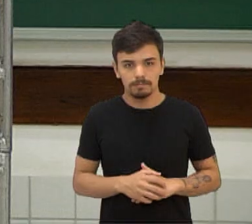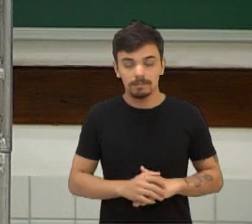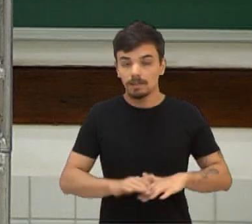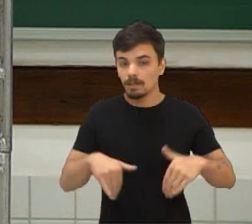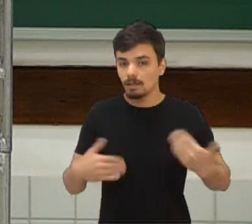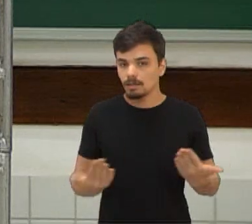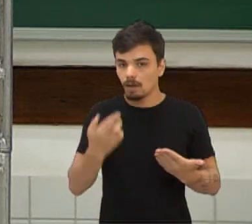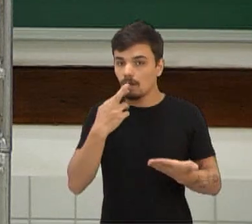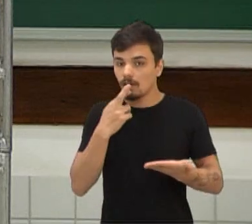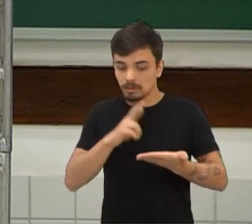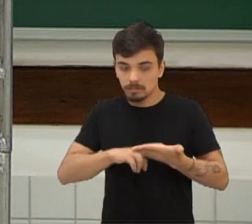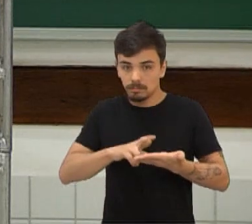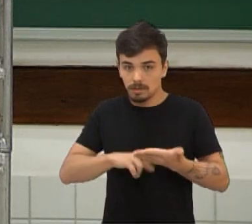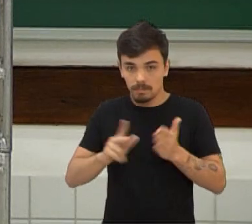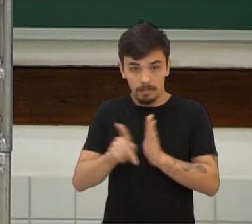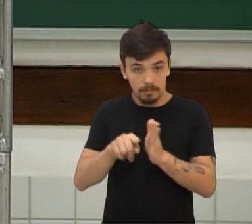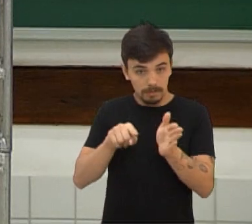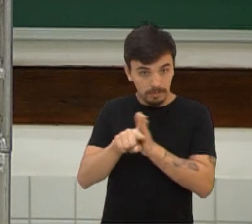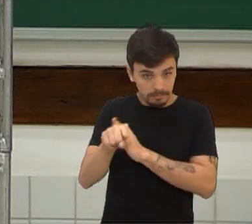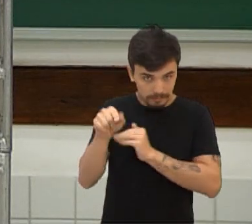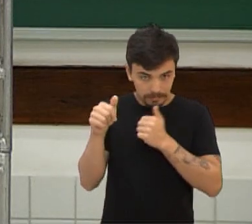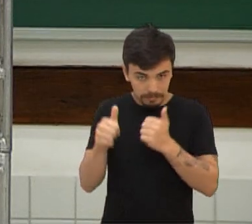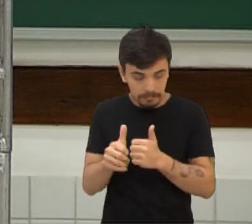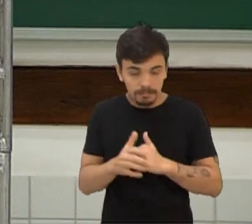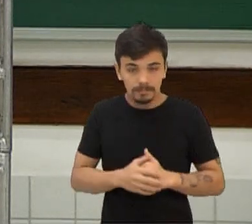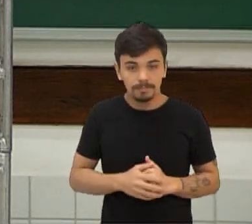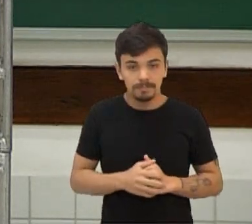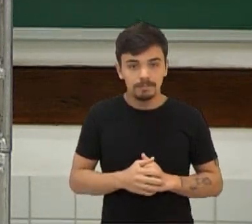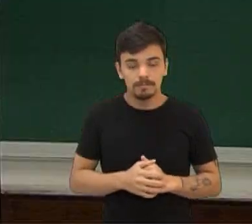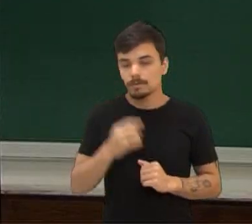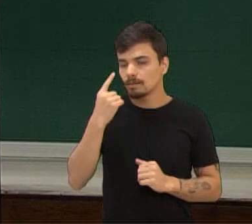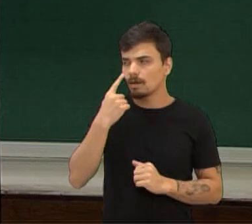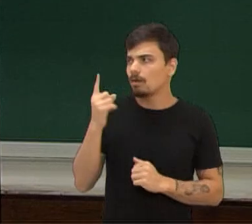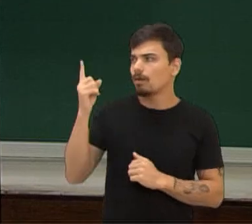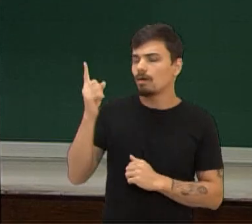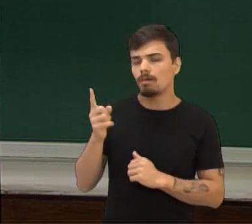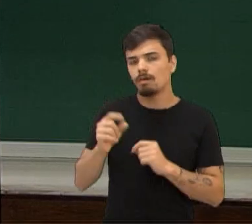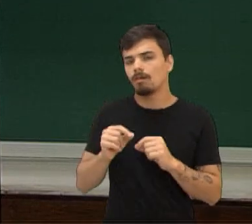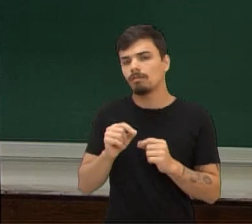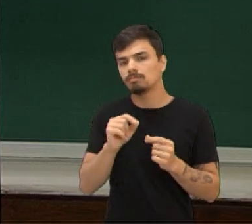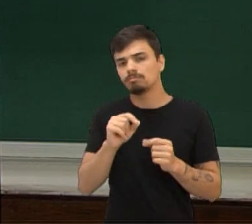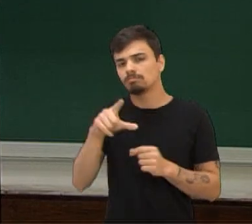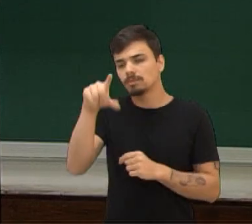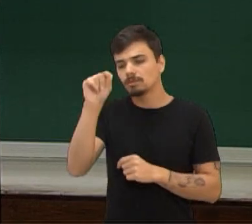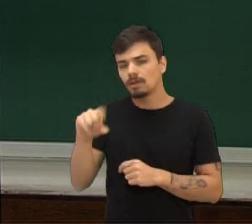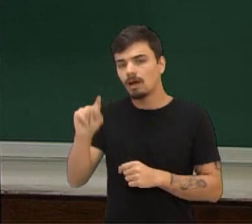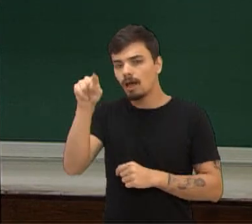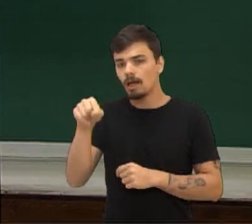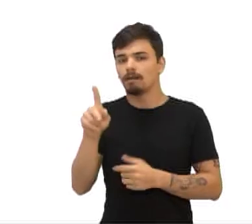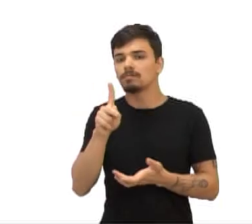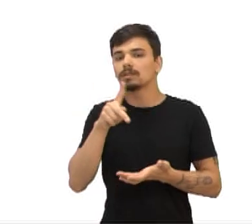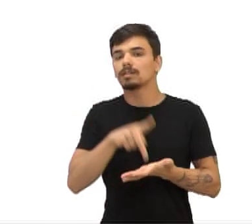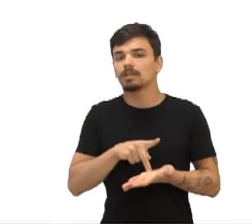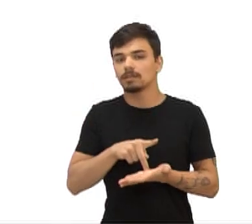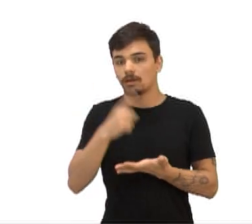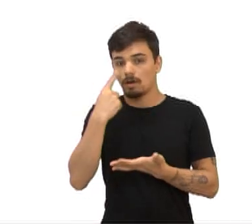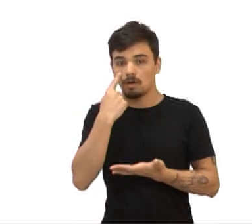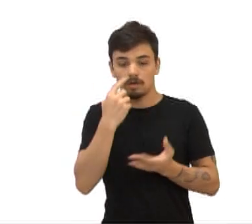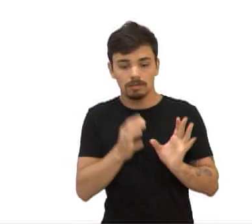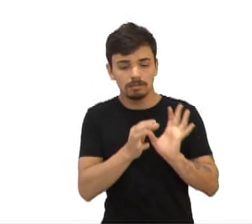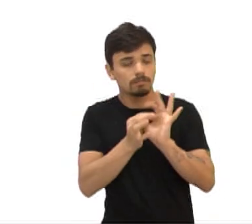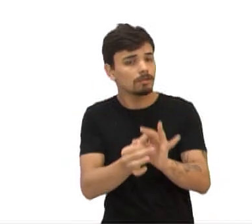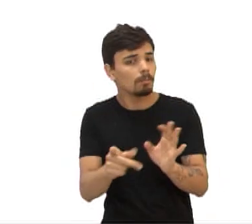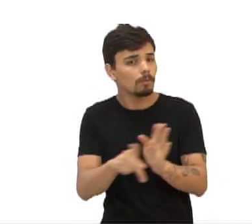Então vamos para a resposta do nosso quiz. Então, olha lá, afirmativa sim é verdadeira. A definição de cidadania